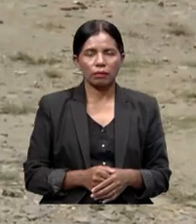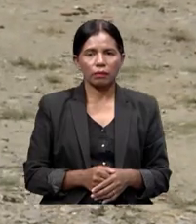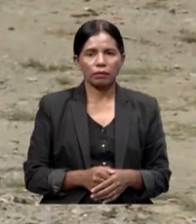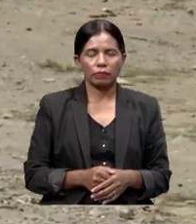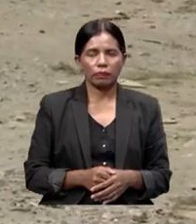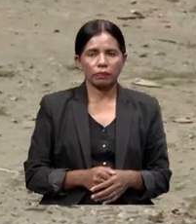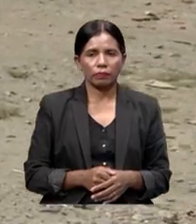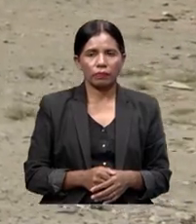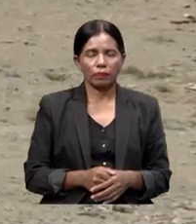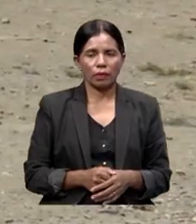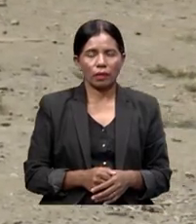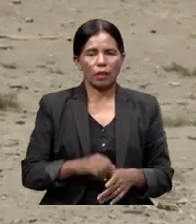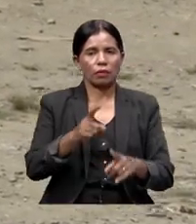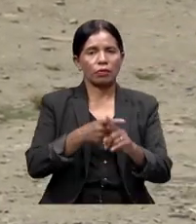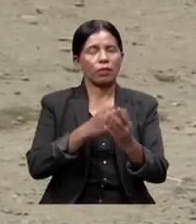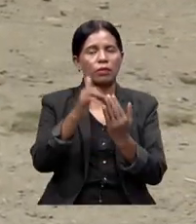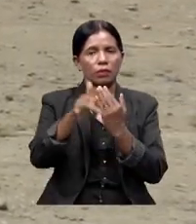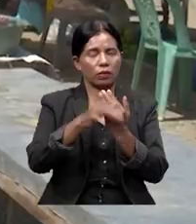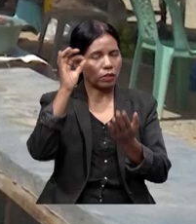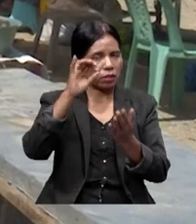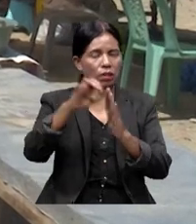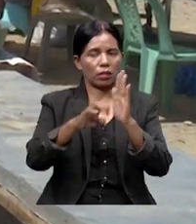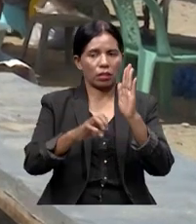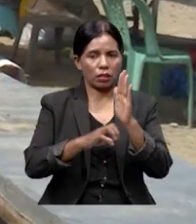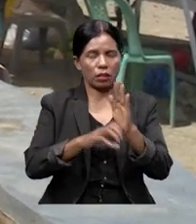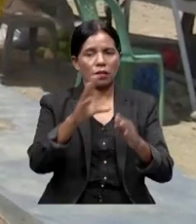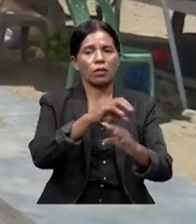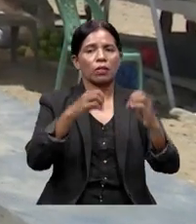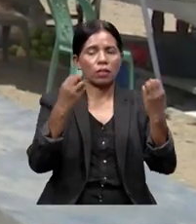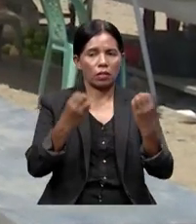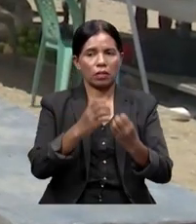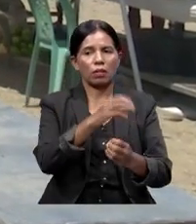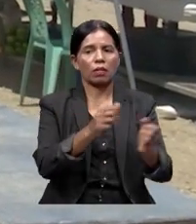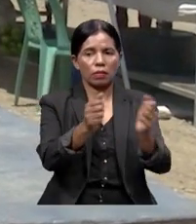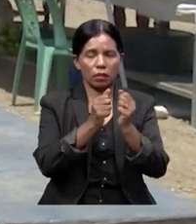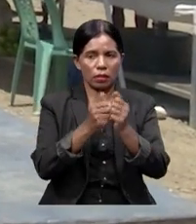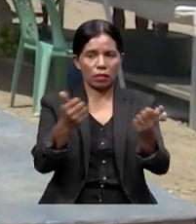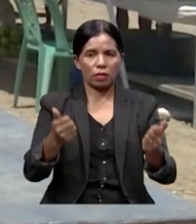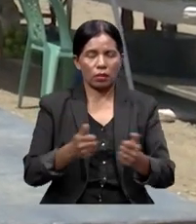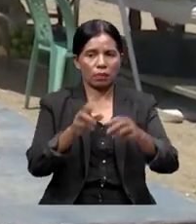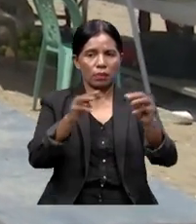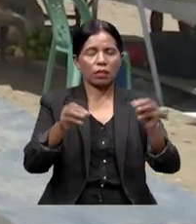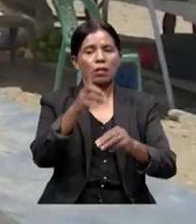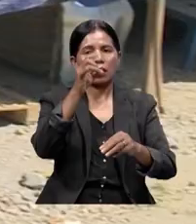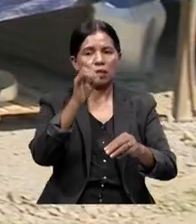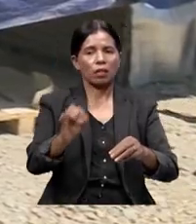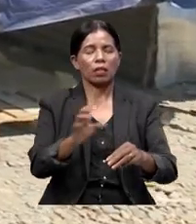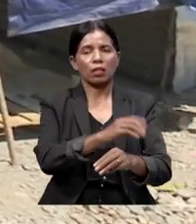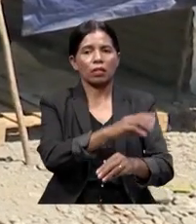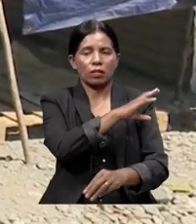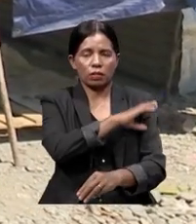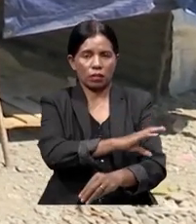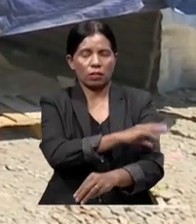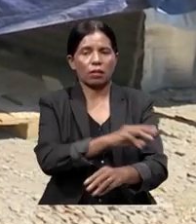Ia fulan Julio Liuba, secretário de Estado do Assunto Toponímia na Organização Urbana, hamuto com a autoridade do município dele, guarda segurança